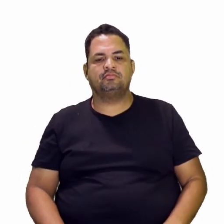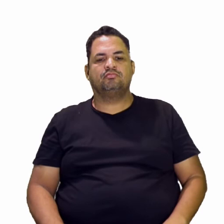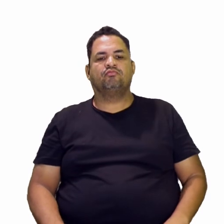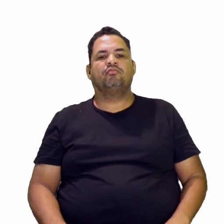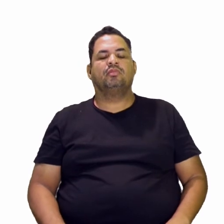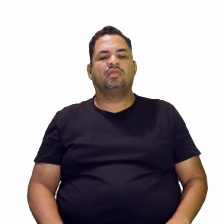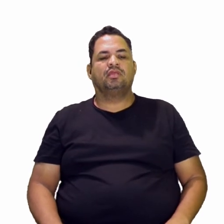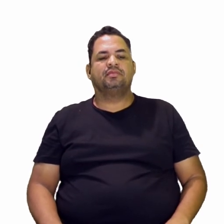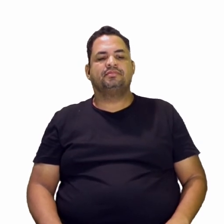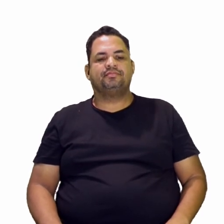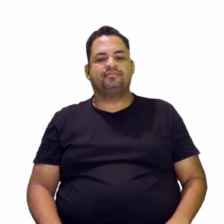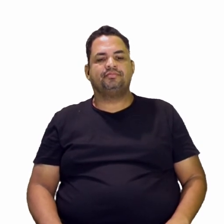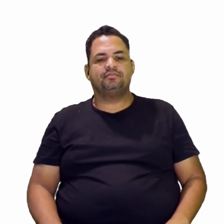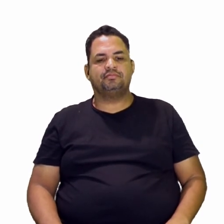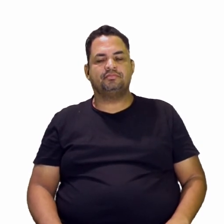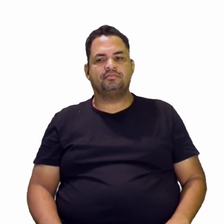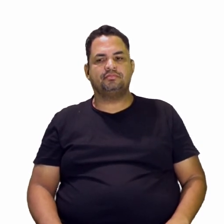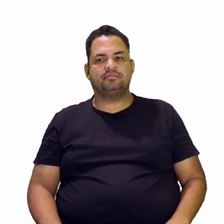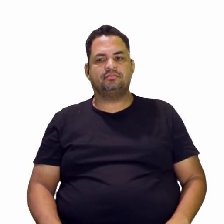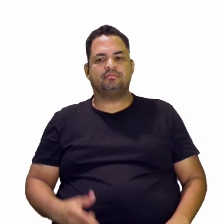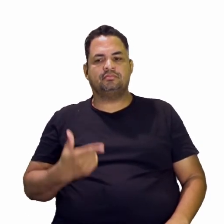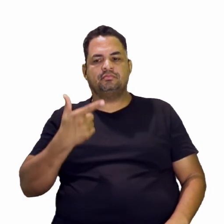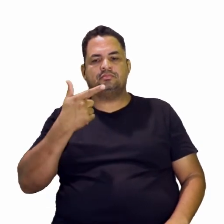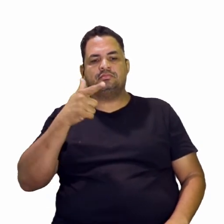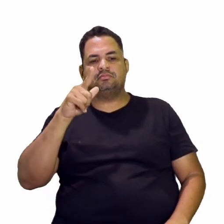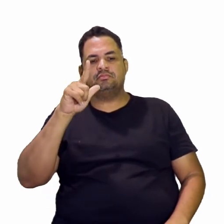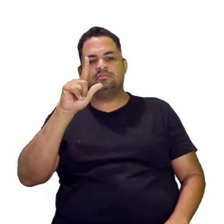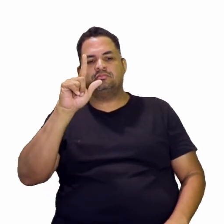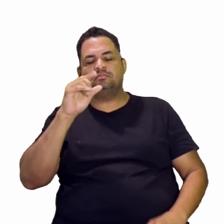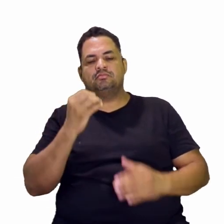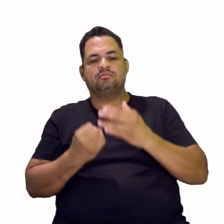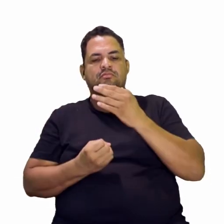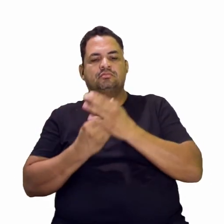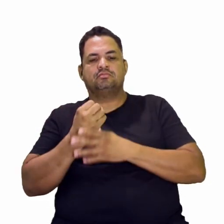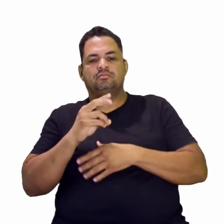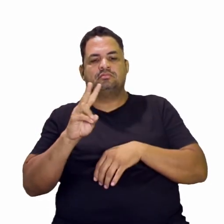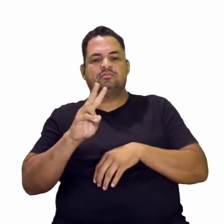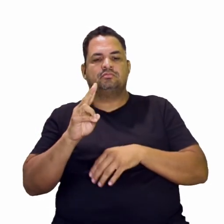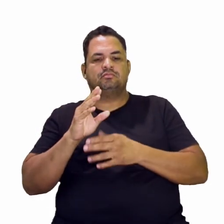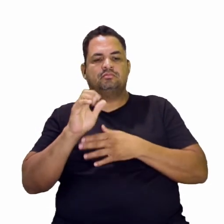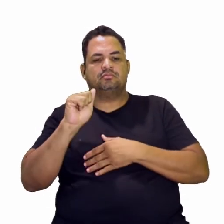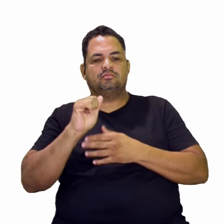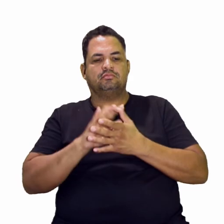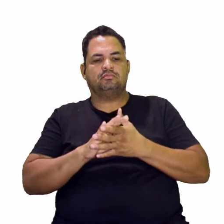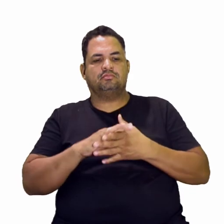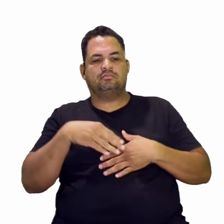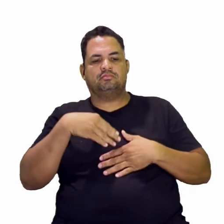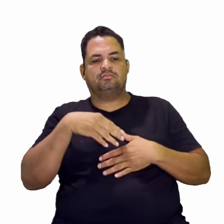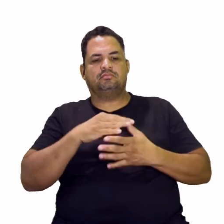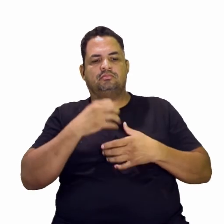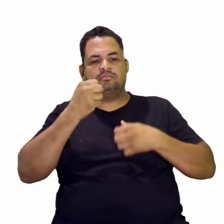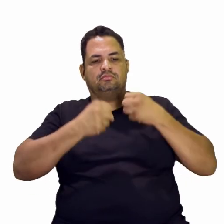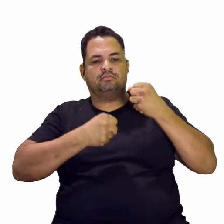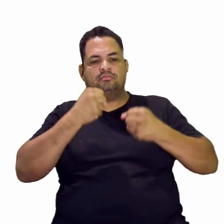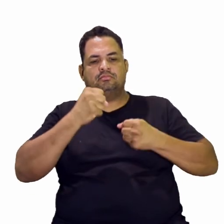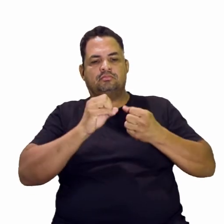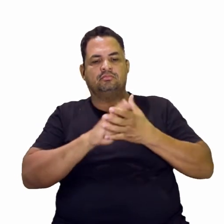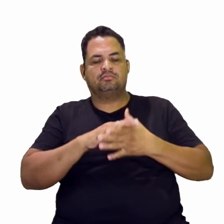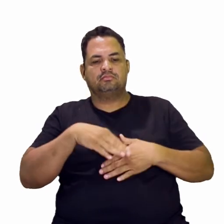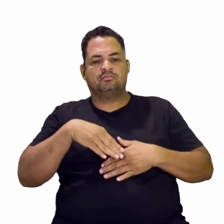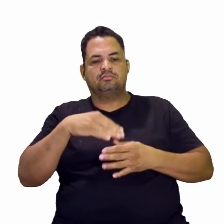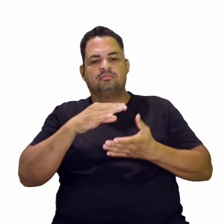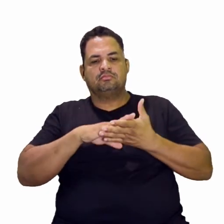cenoura. Vamos lá. Outras fontes de vitamina A, pão integral, queijo, manteiga, gema do